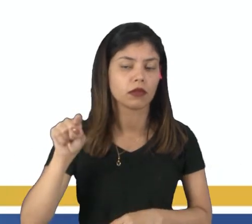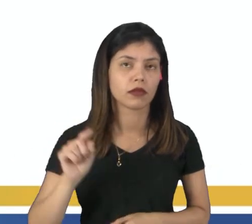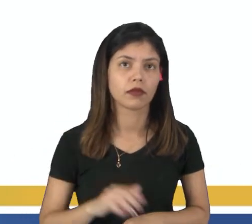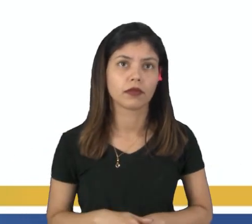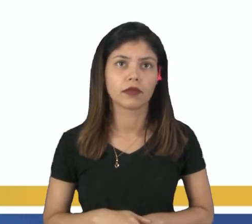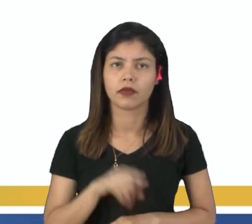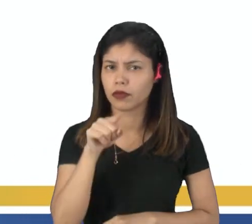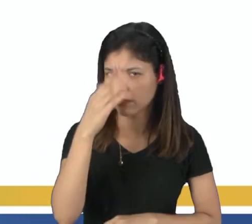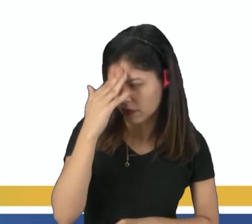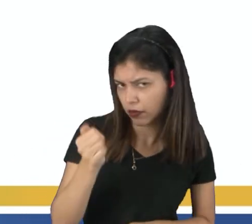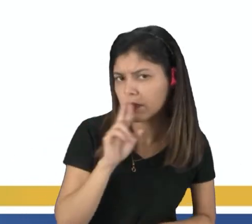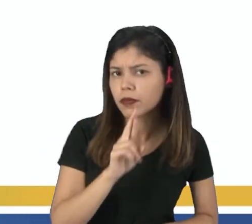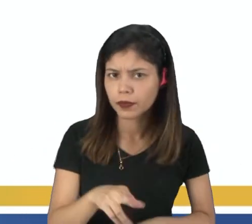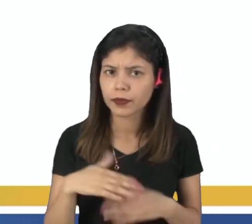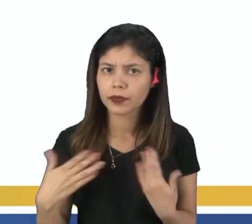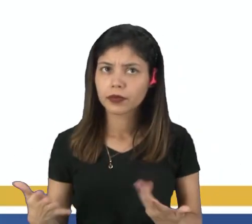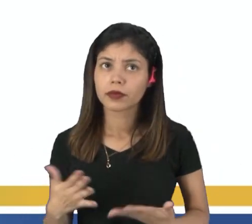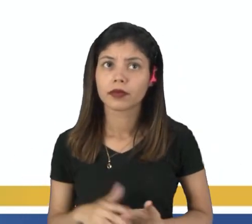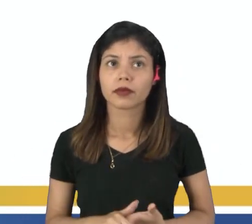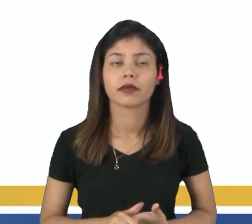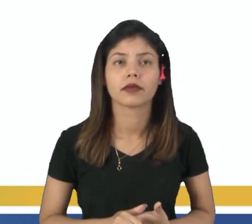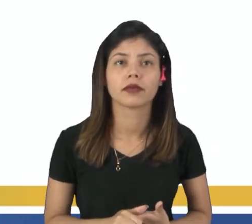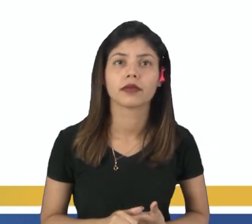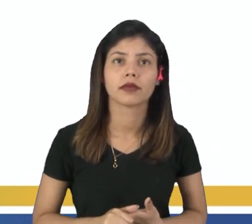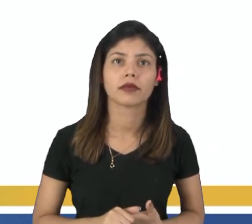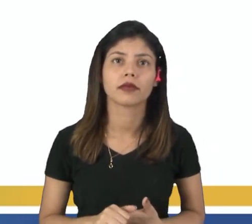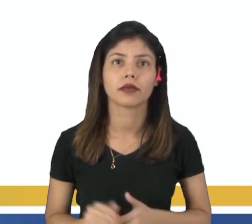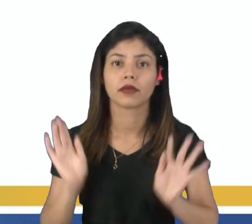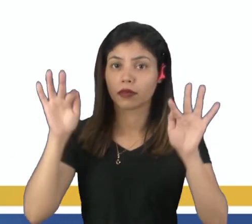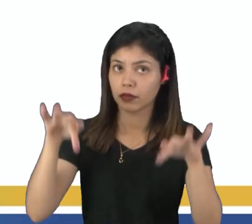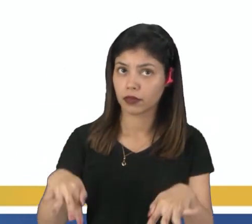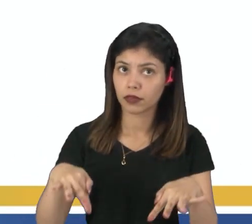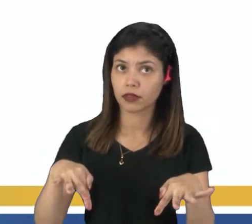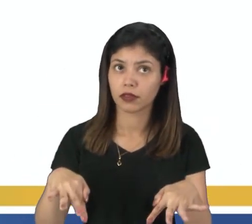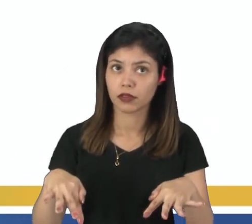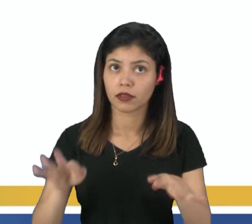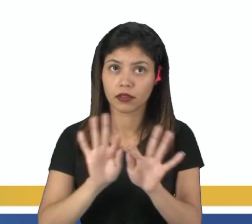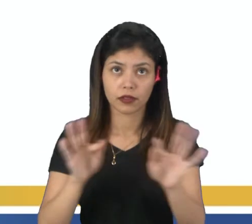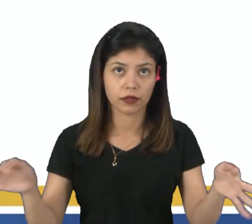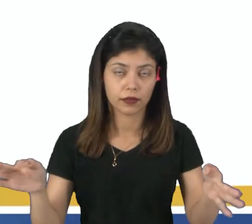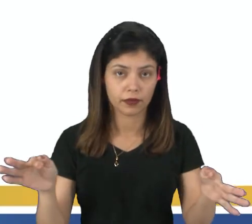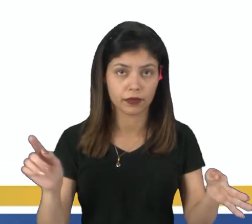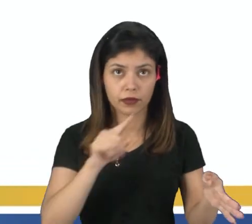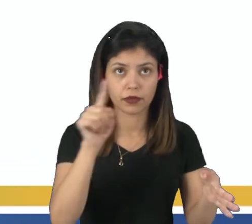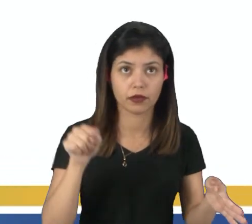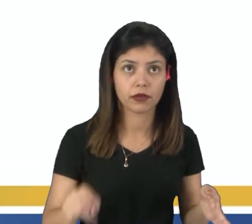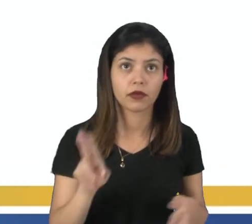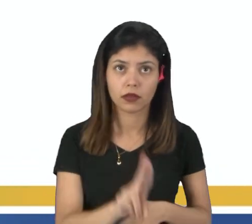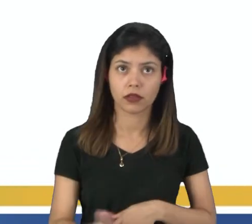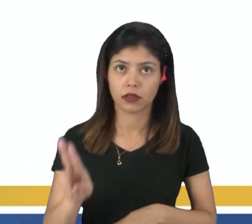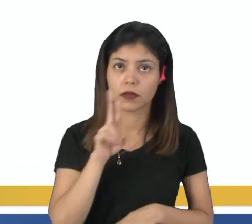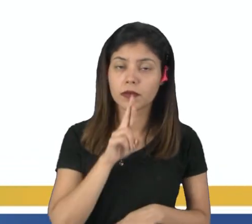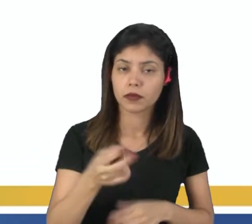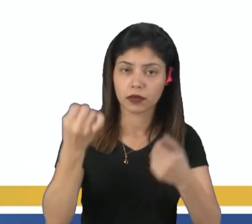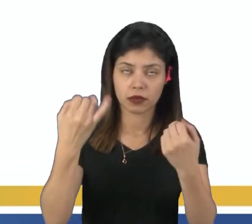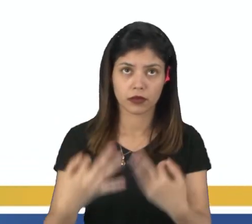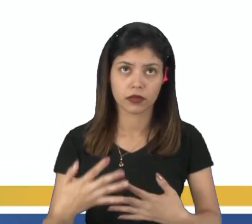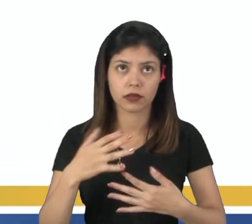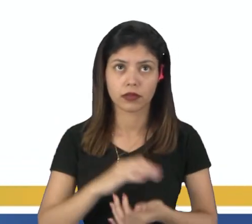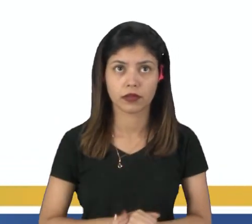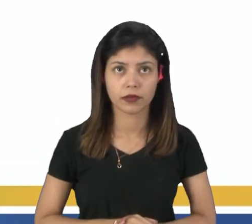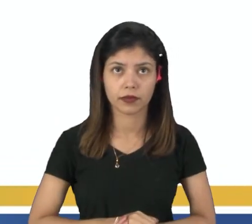Você sabe me dizer qual a resposta? Ele é usado no final de frases interrogativas ou usado em respostas